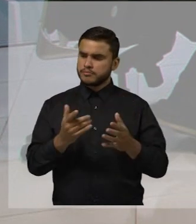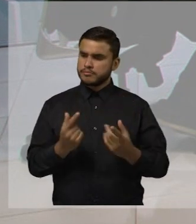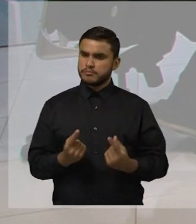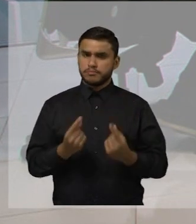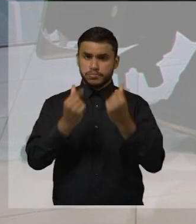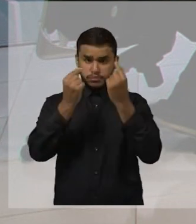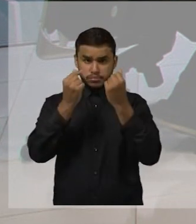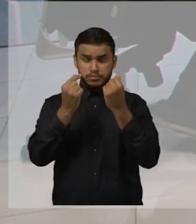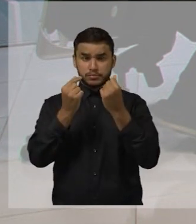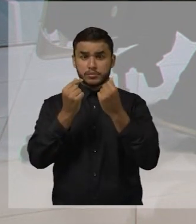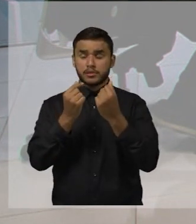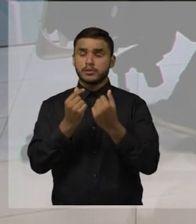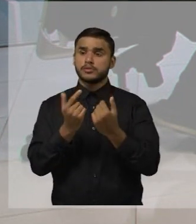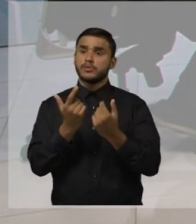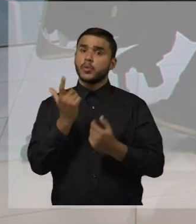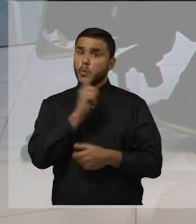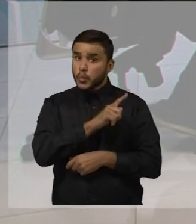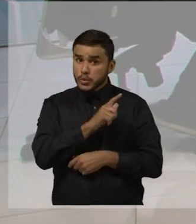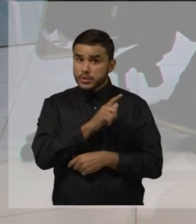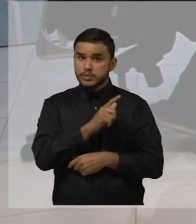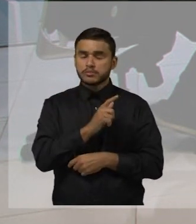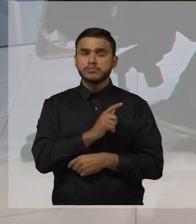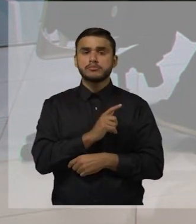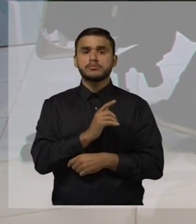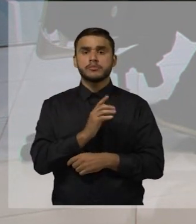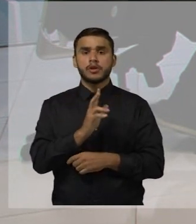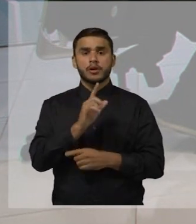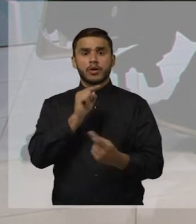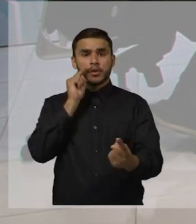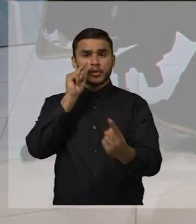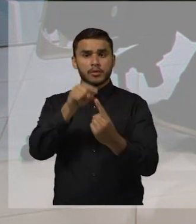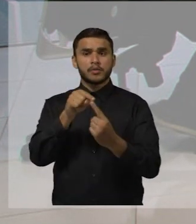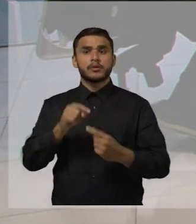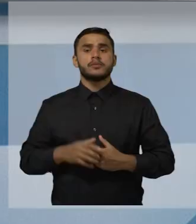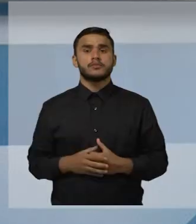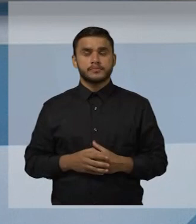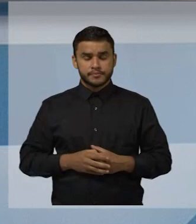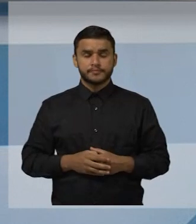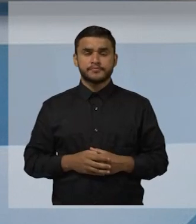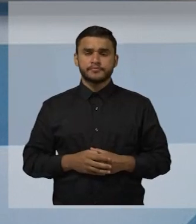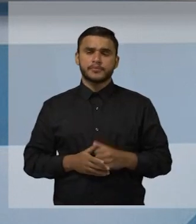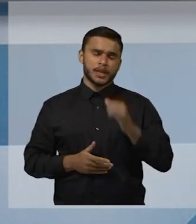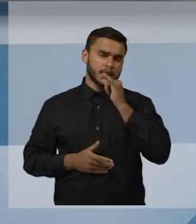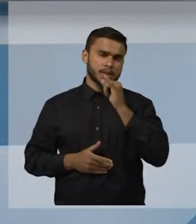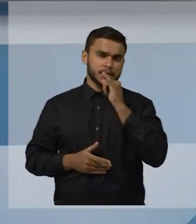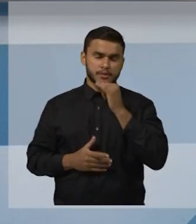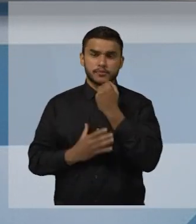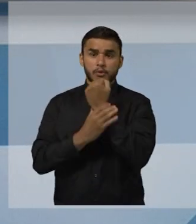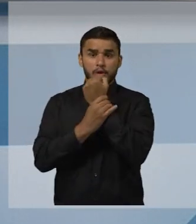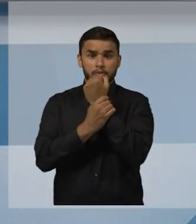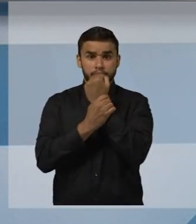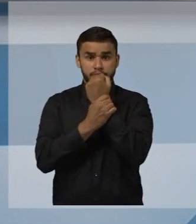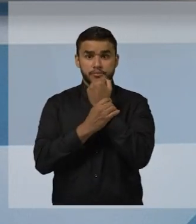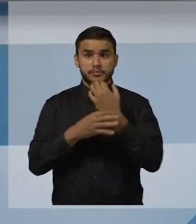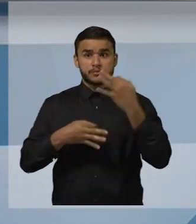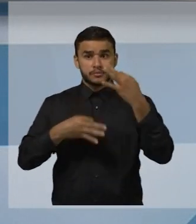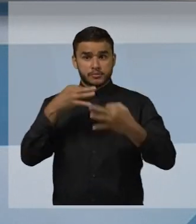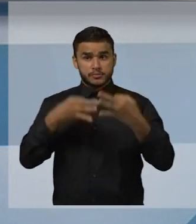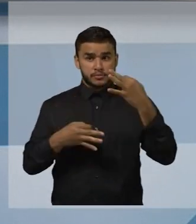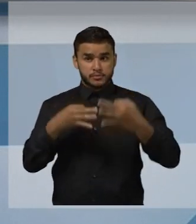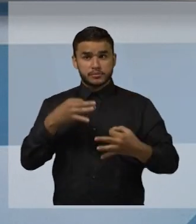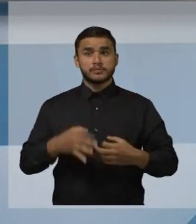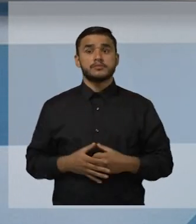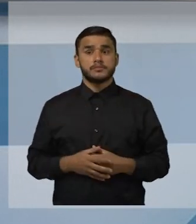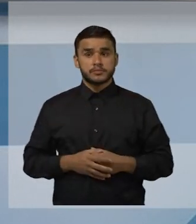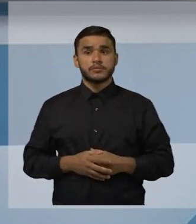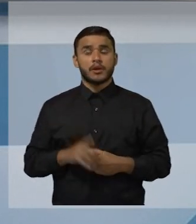ele só aporta quando, primeiro, a segurança jurídica. Esse é um problema